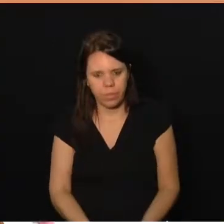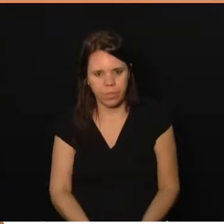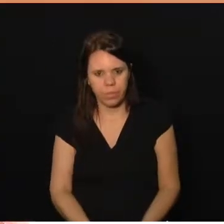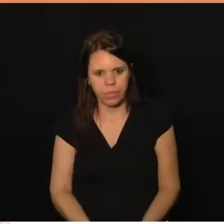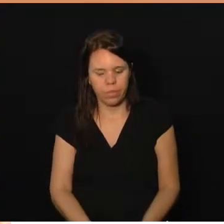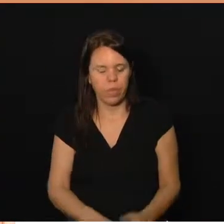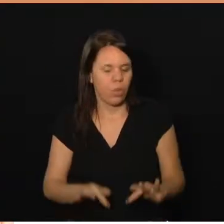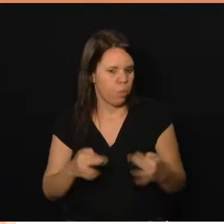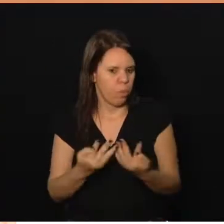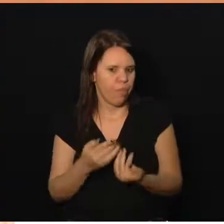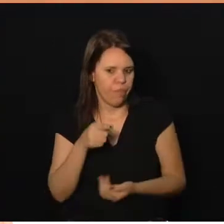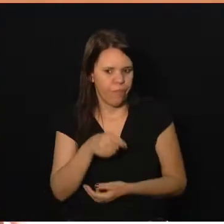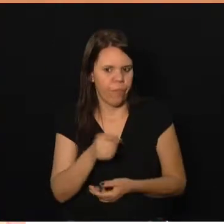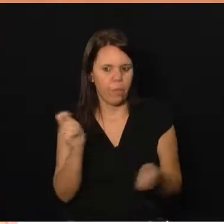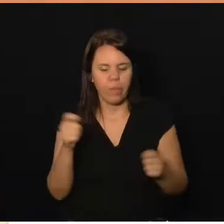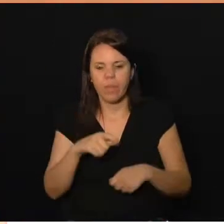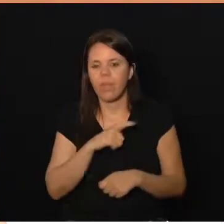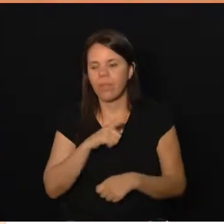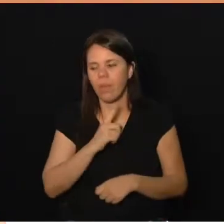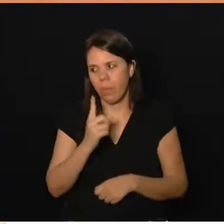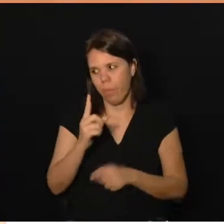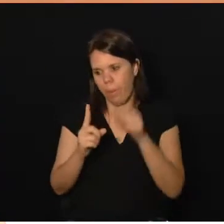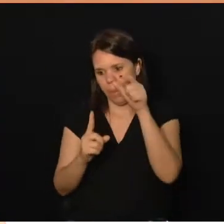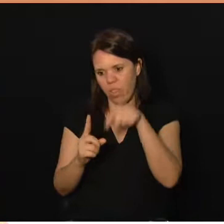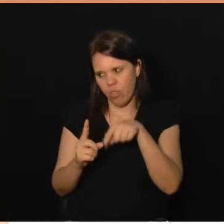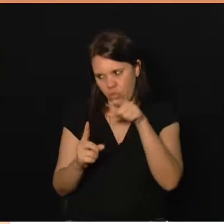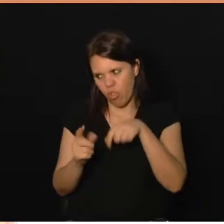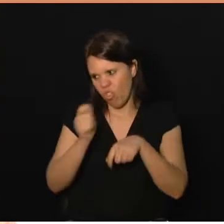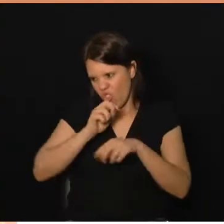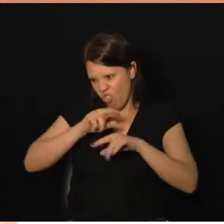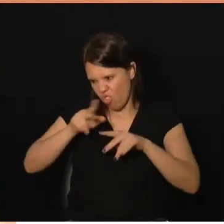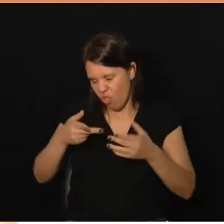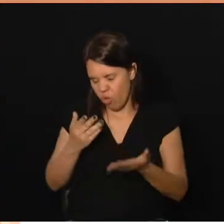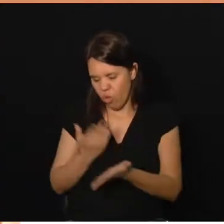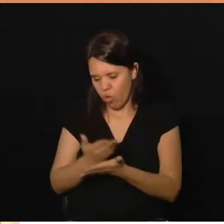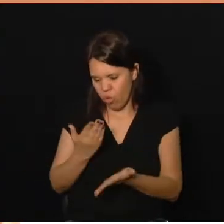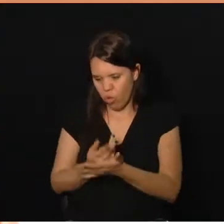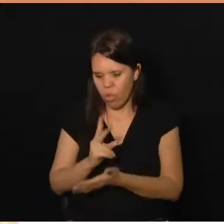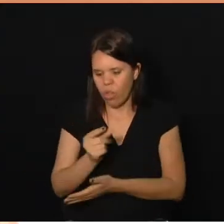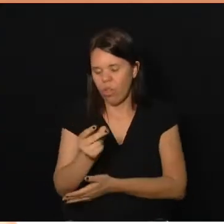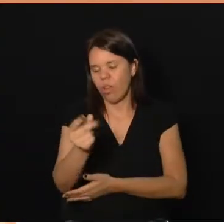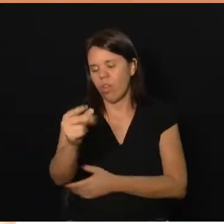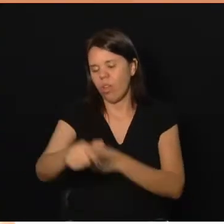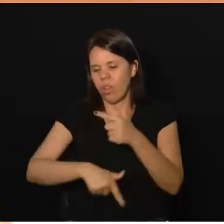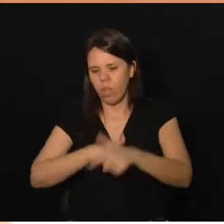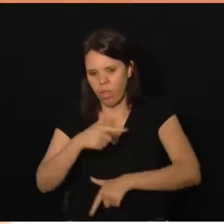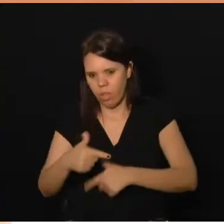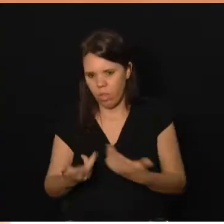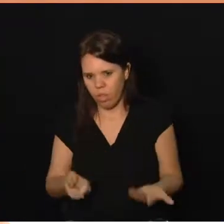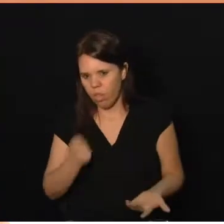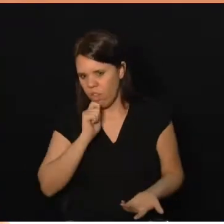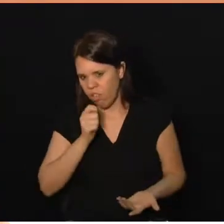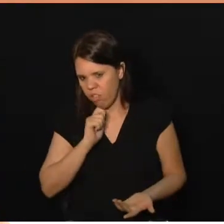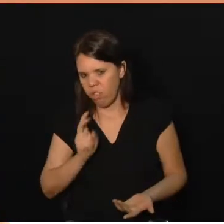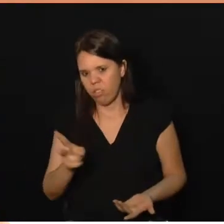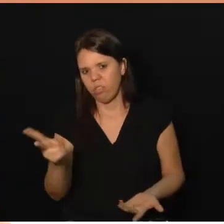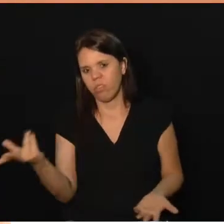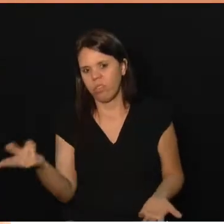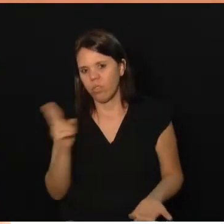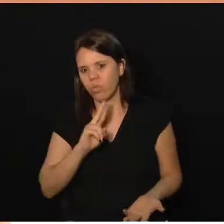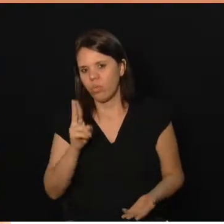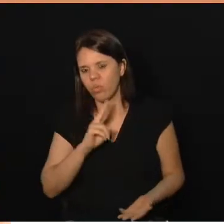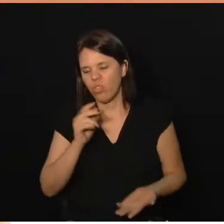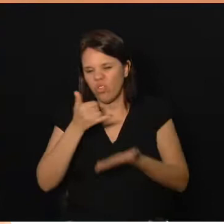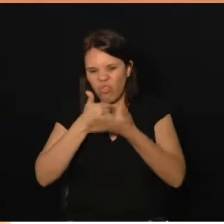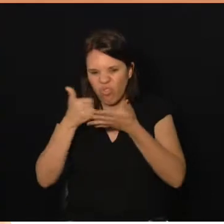Uma família que possui um dependente químico, que continua estudando, ele trabalha, mas é dependente químico. Usa